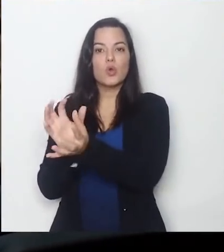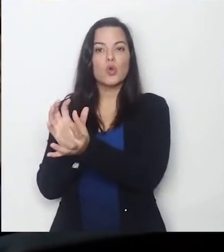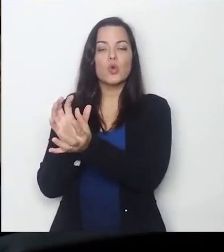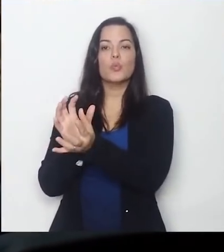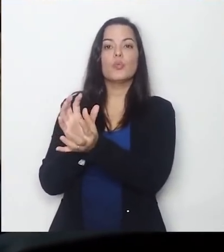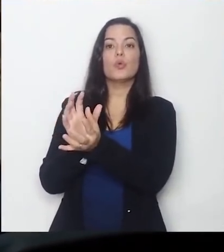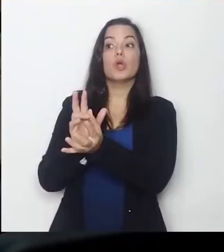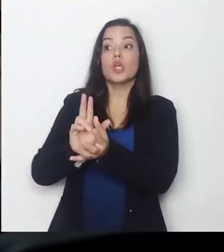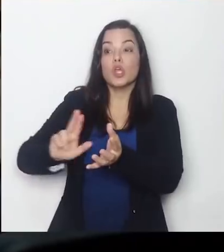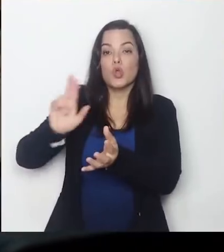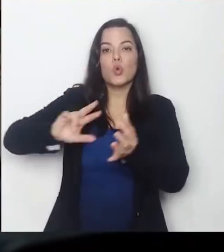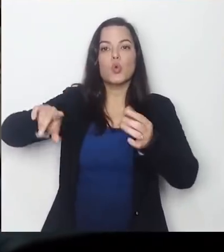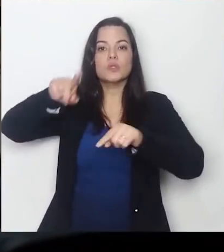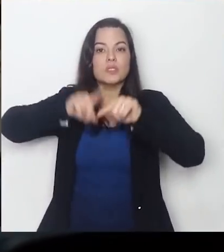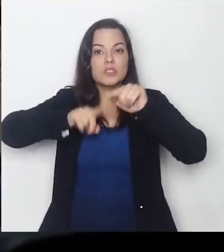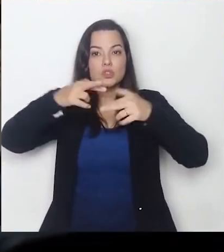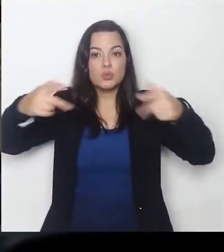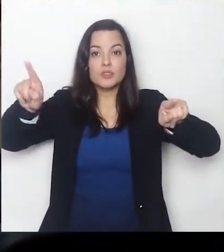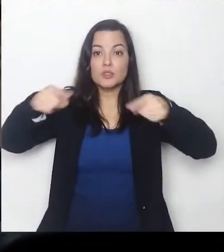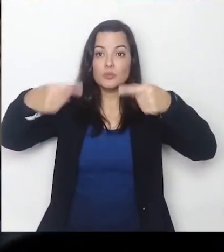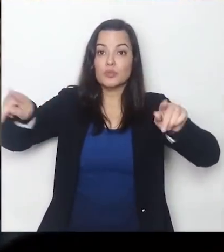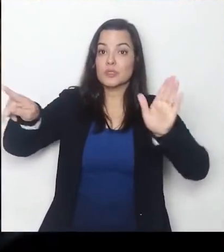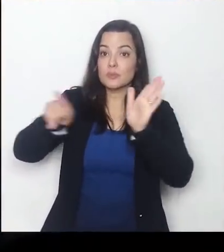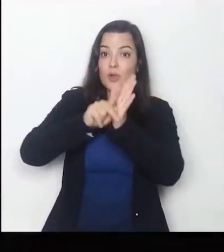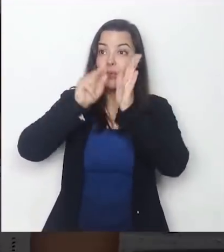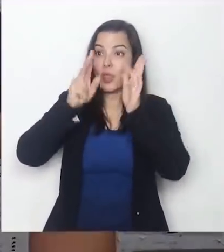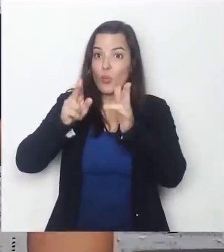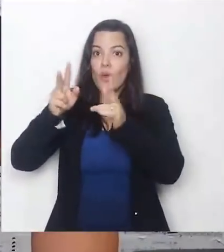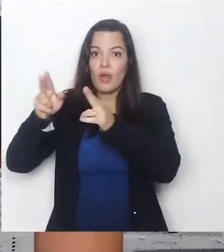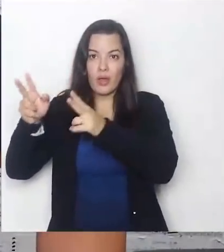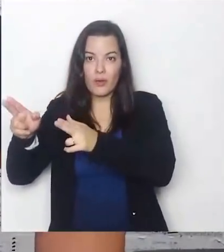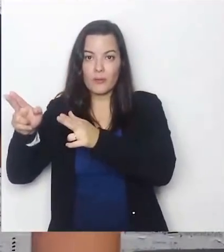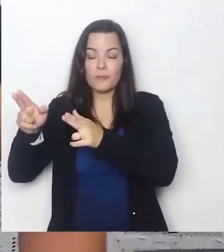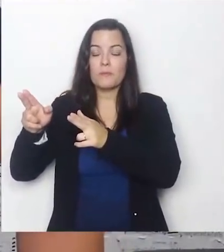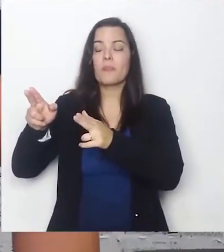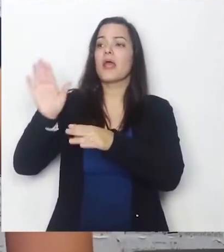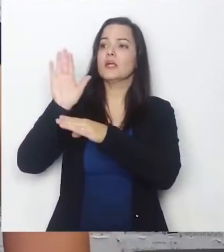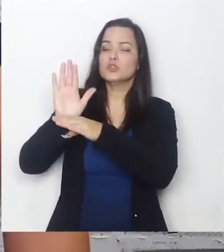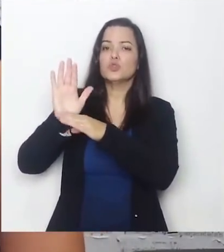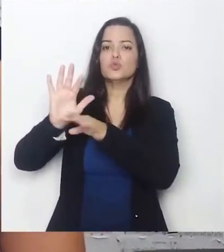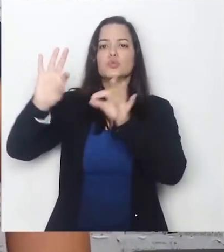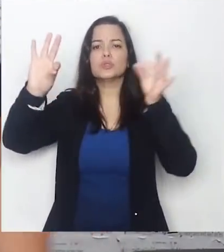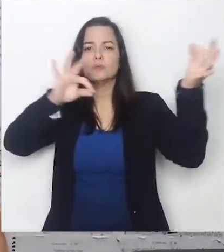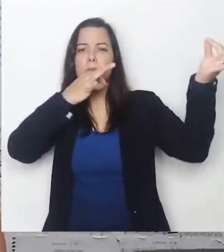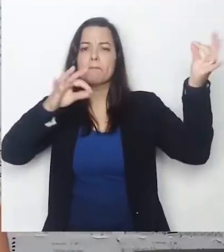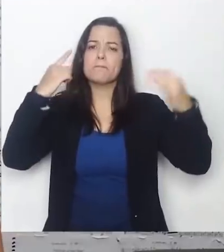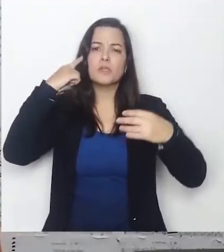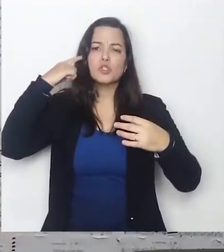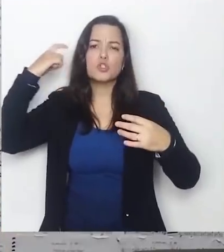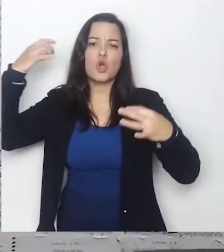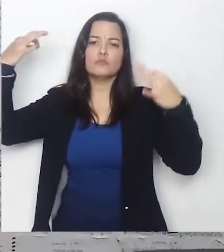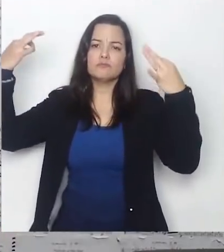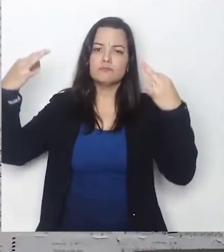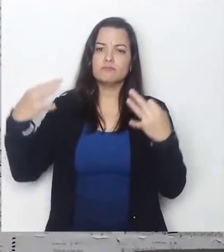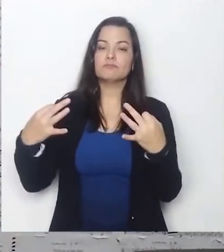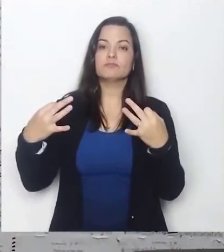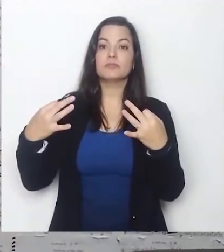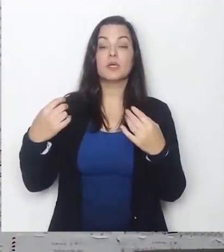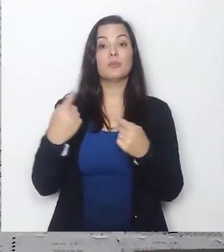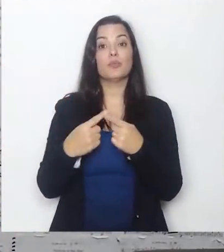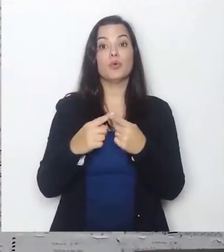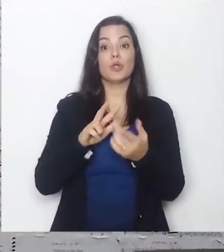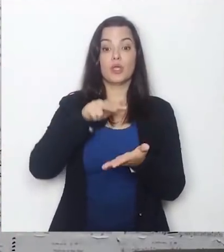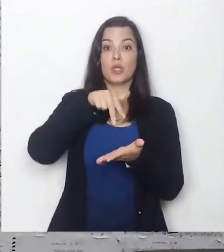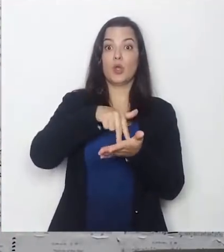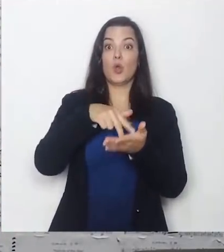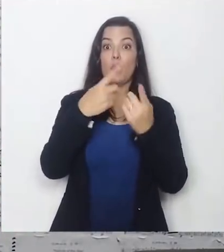tocar o mais junto e parecido possível. Afinal, o maestro é um só, e fica difícil